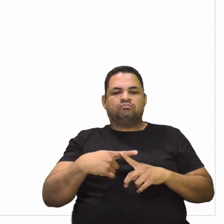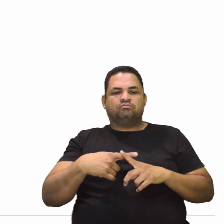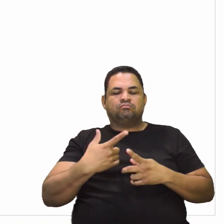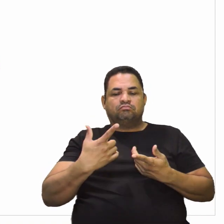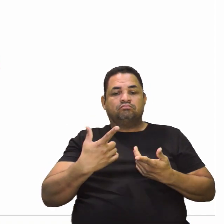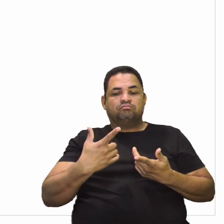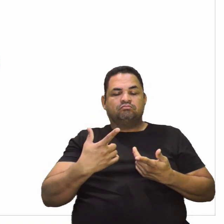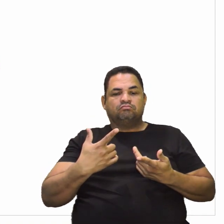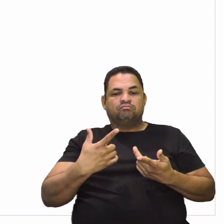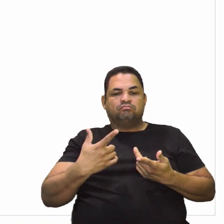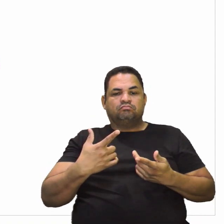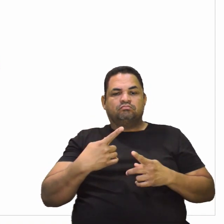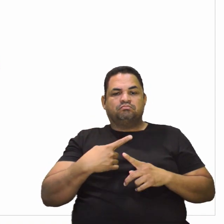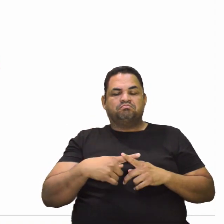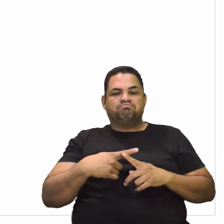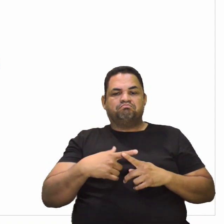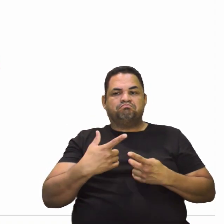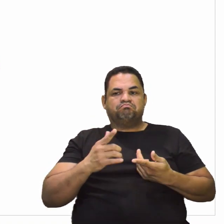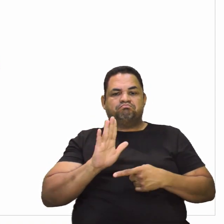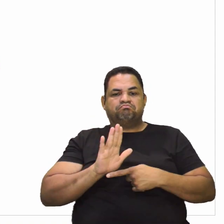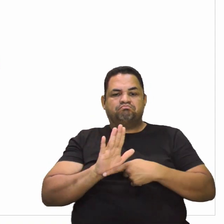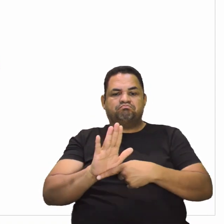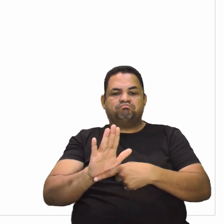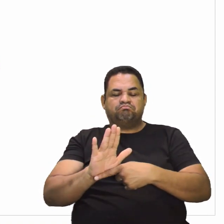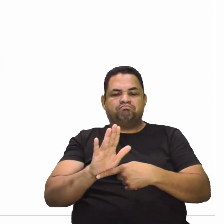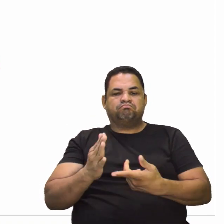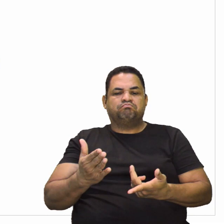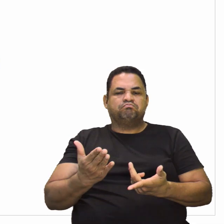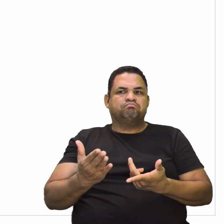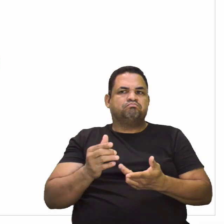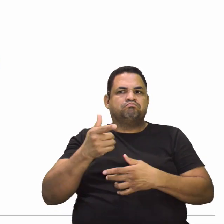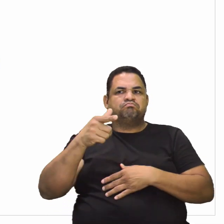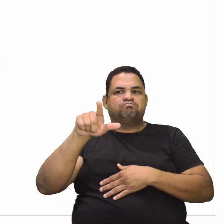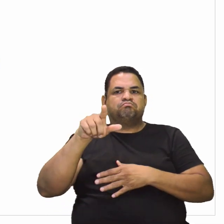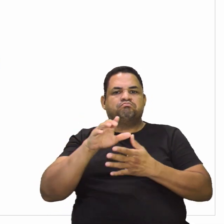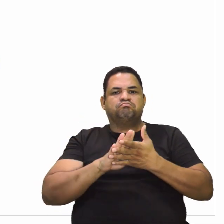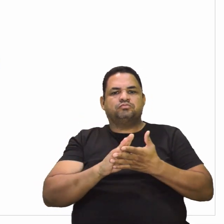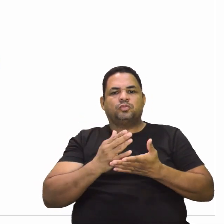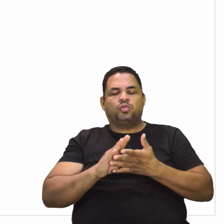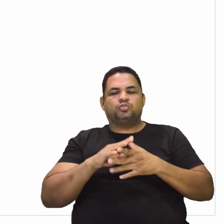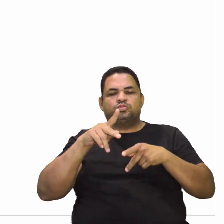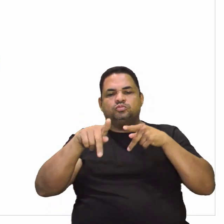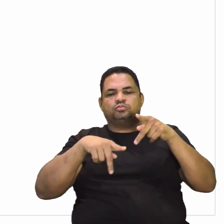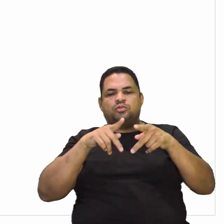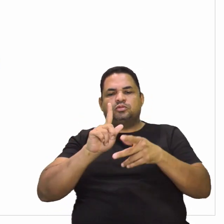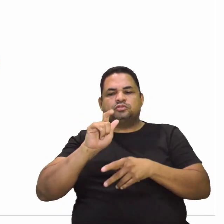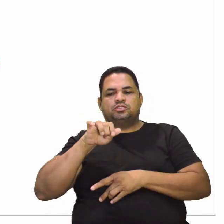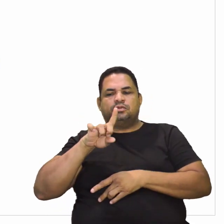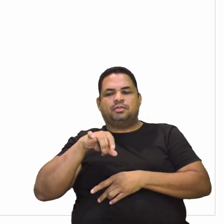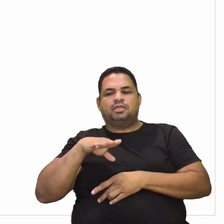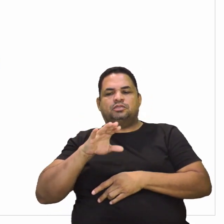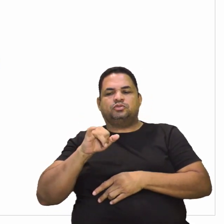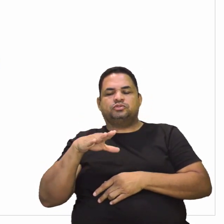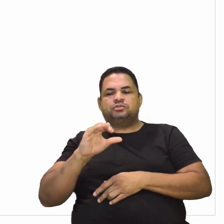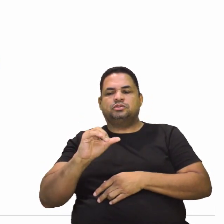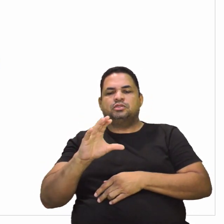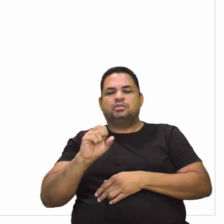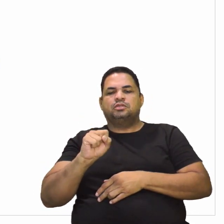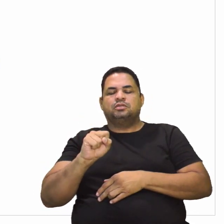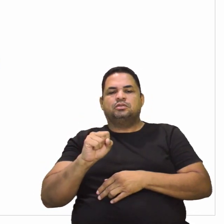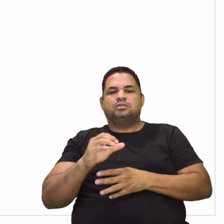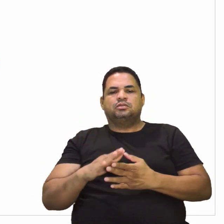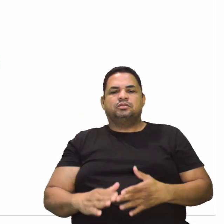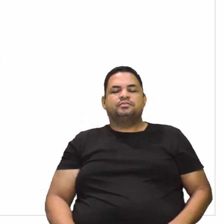conta com a ajuda de outros germânicos,